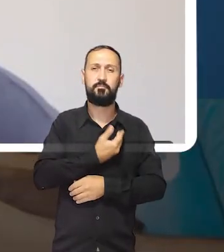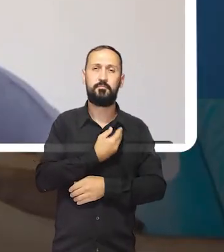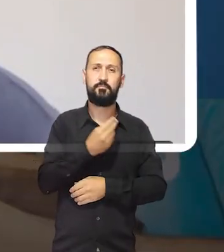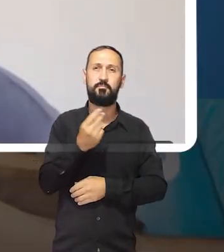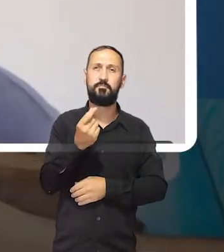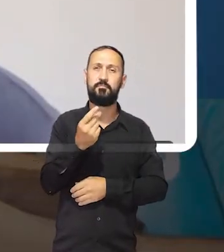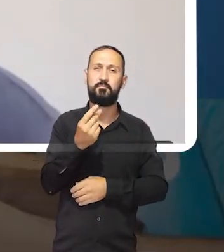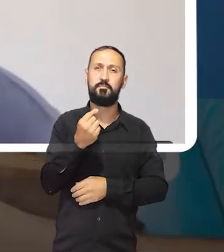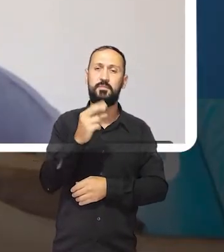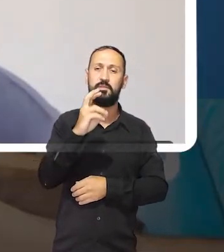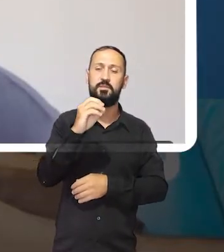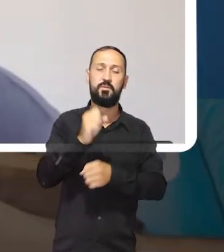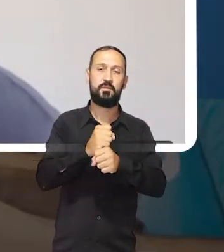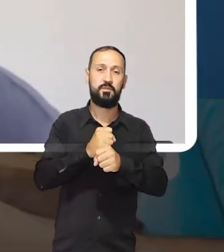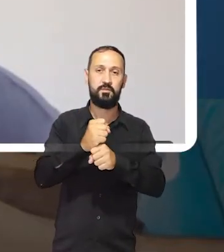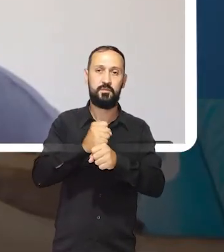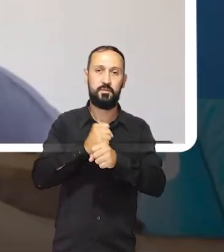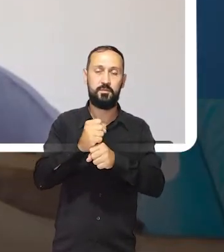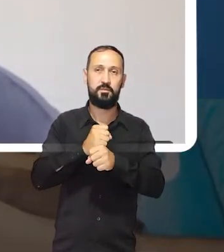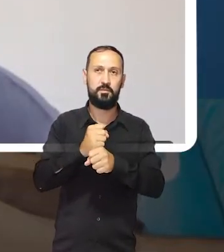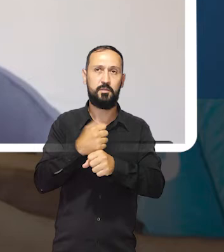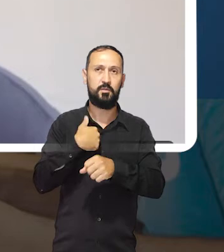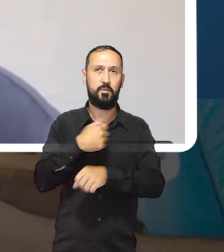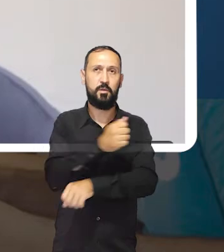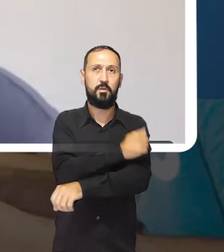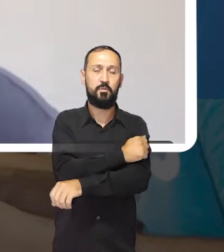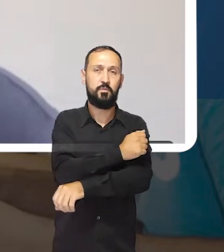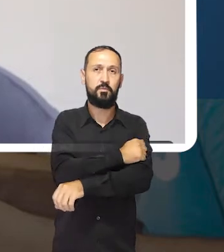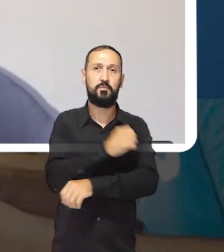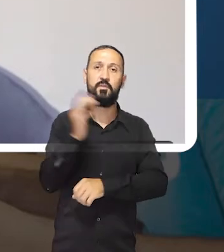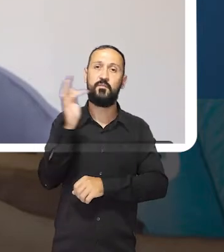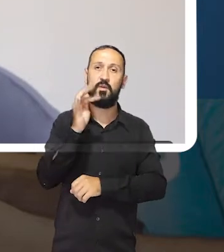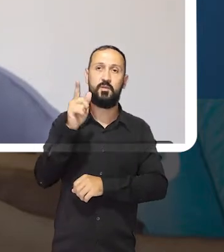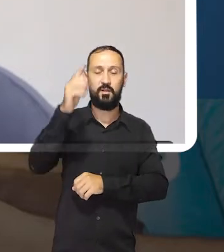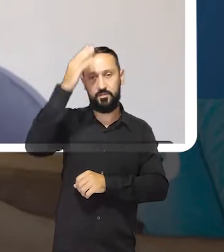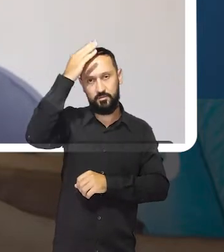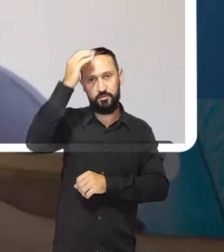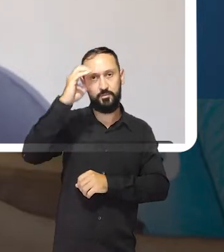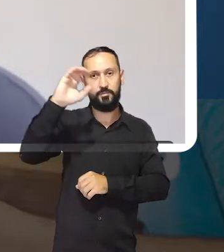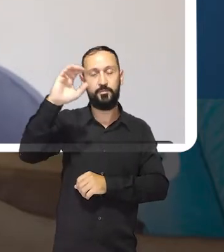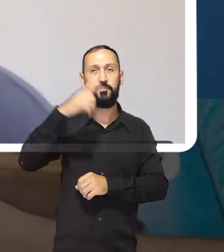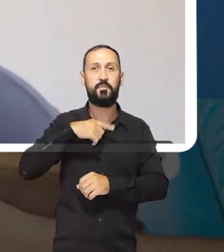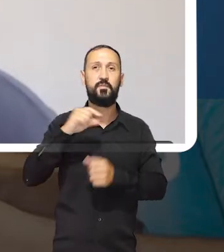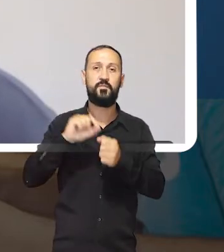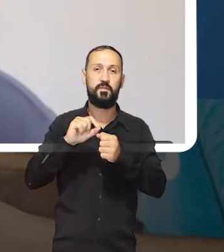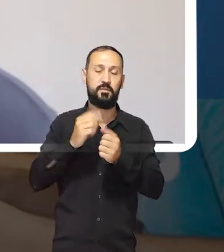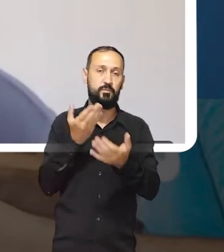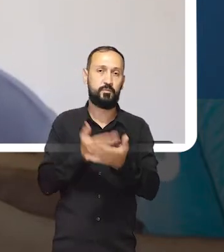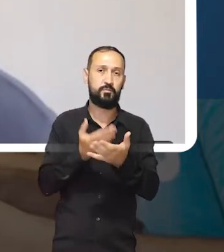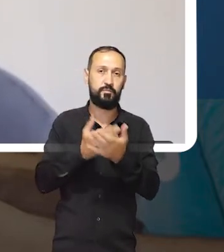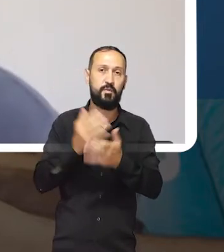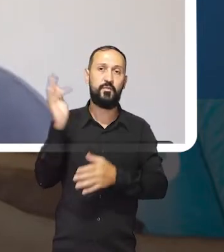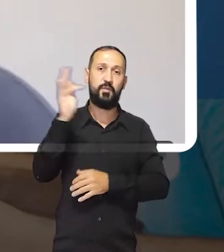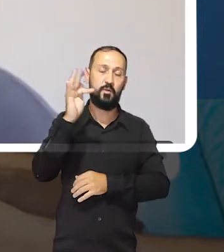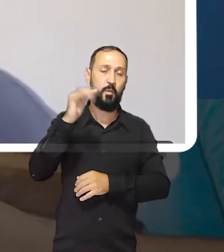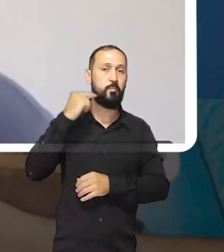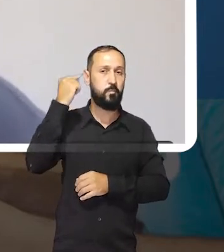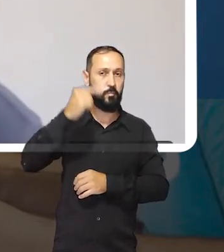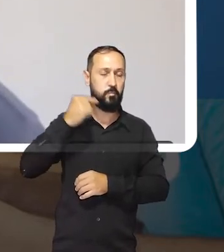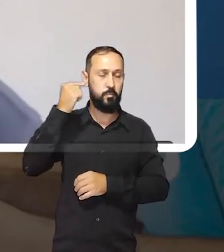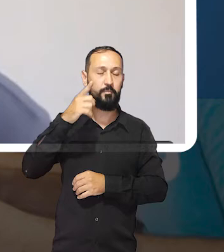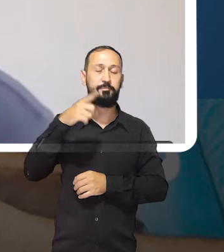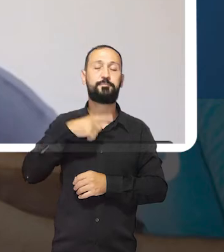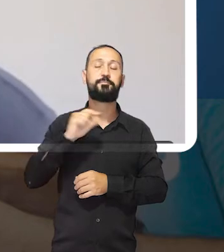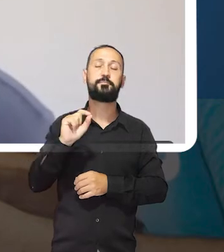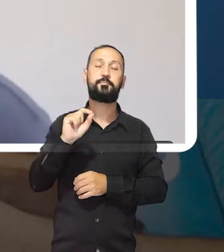amigos durante 50 anos, tempo de estudante, né, na Universidade de Curitiba, onde eu fiz a faculdade de